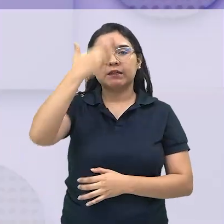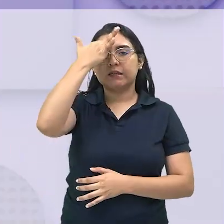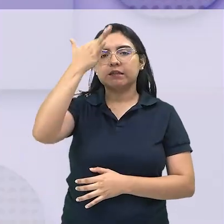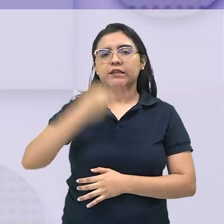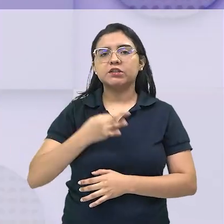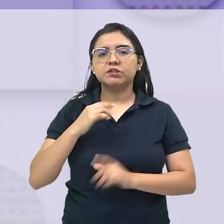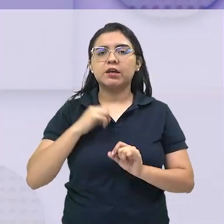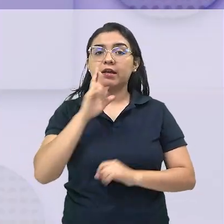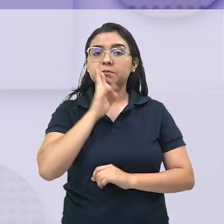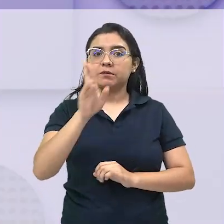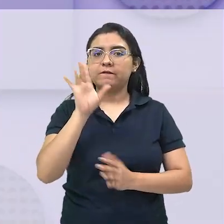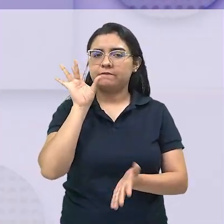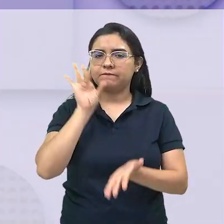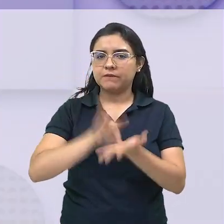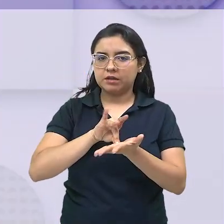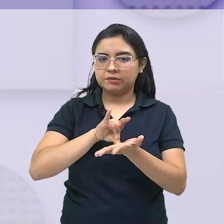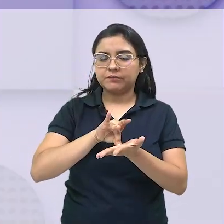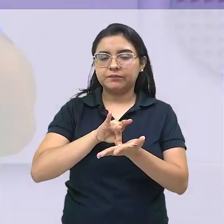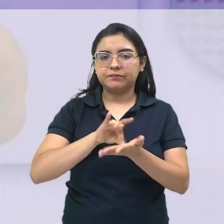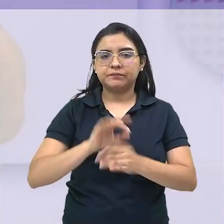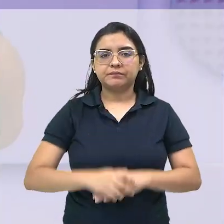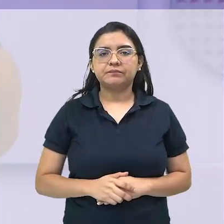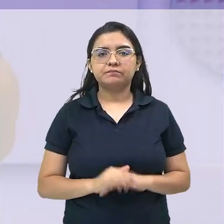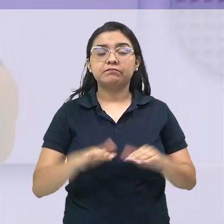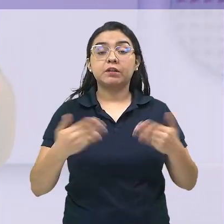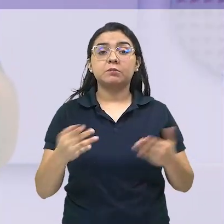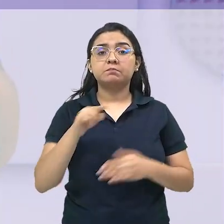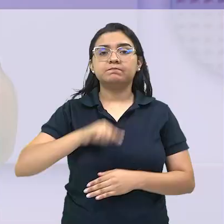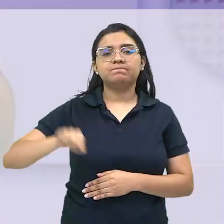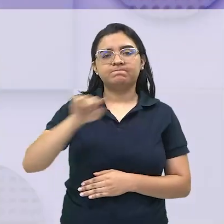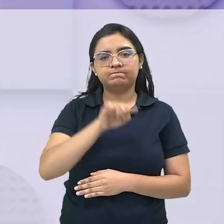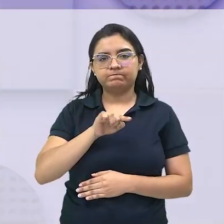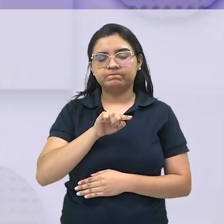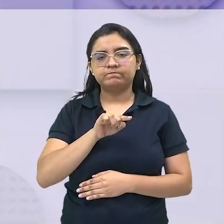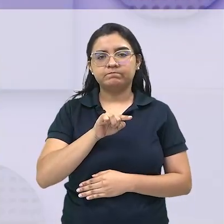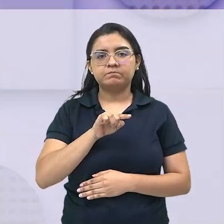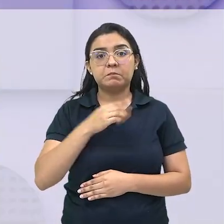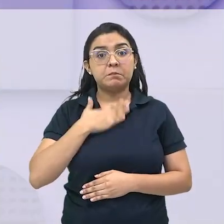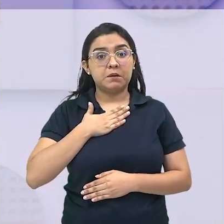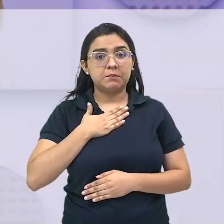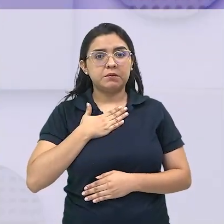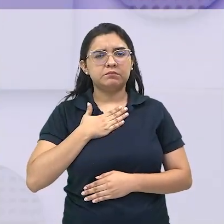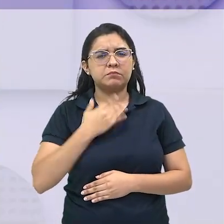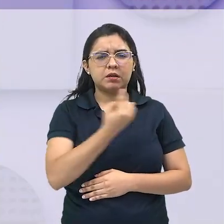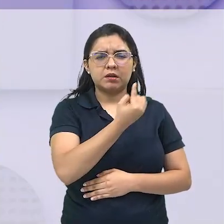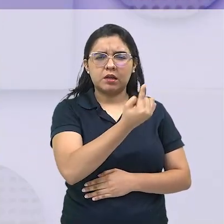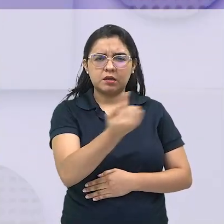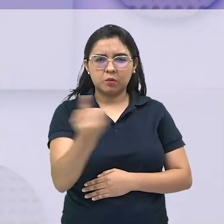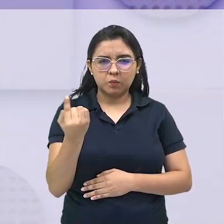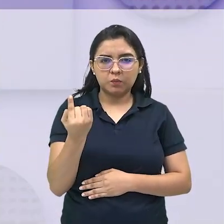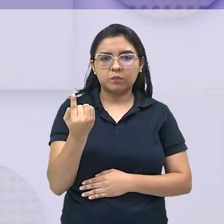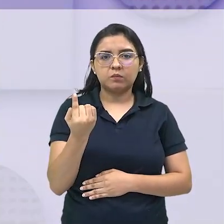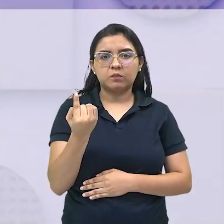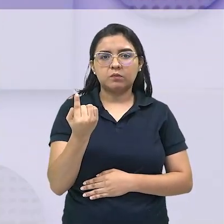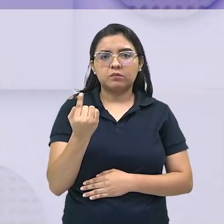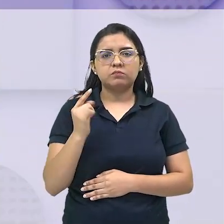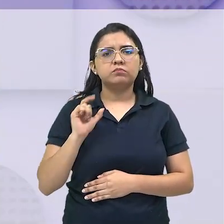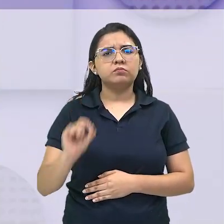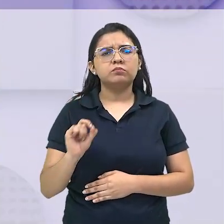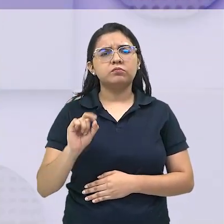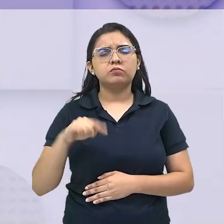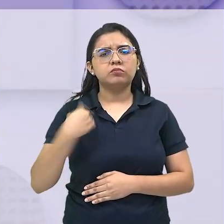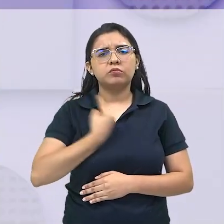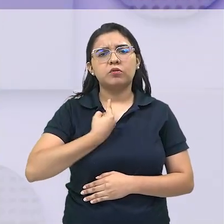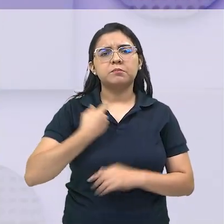com muita honestidade. Para você, para mim, para cada um de nós, por que